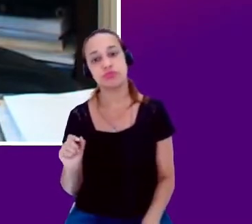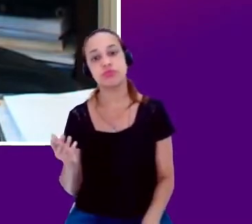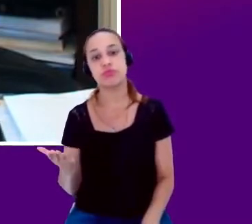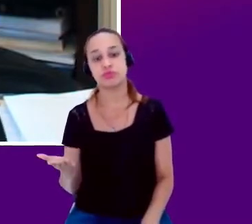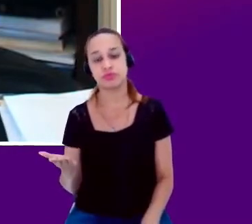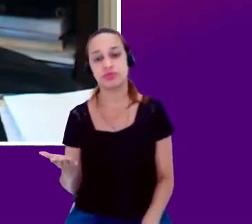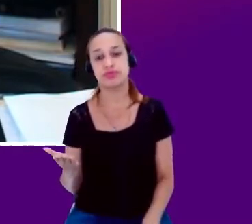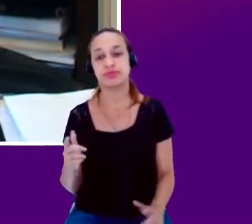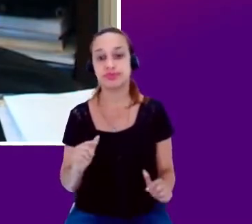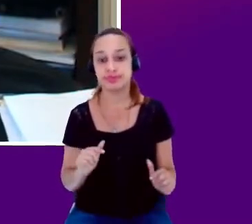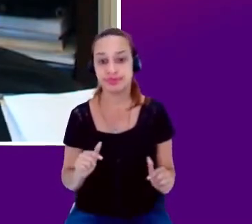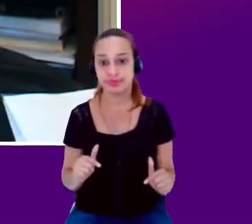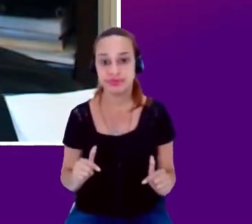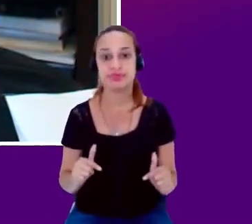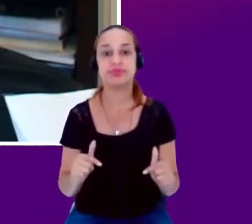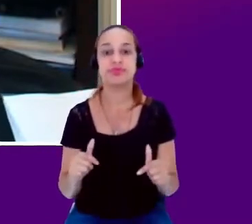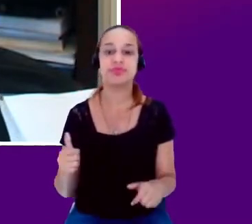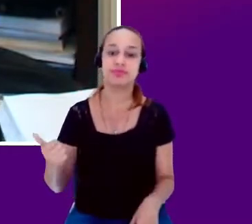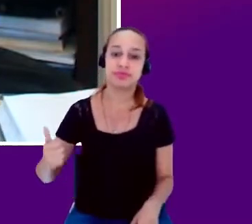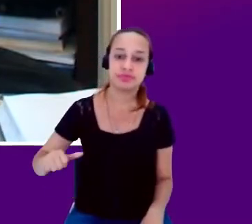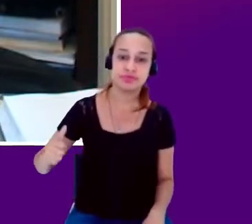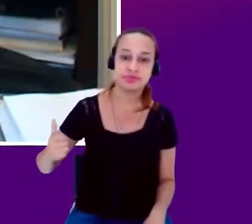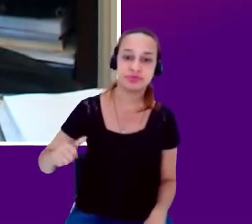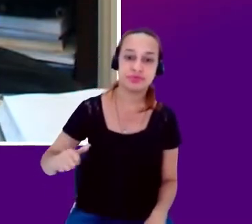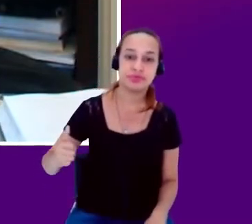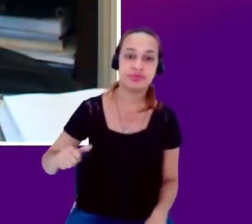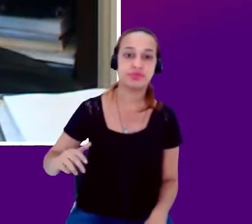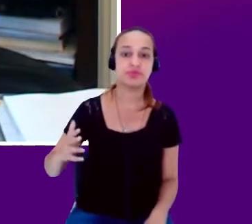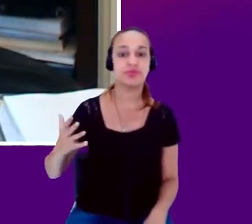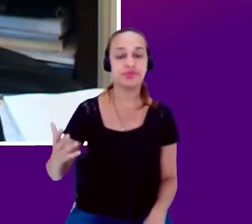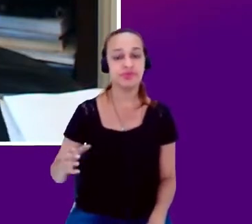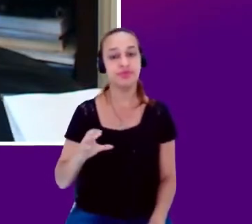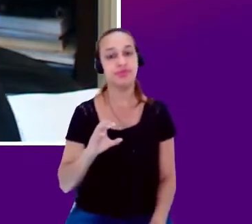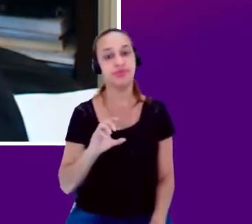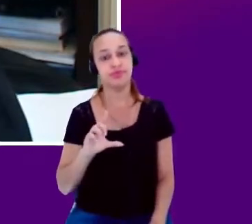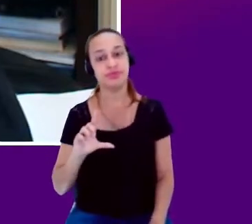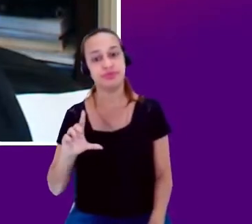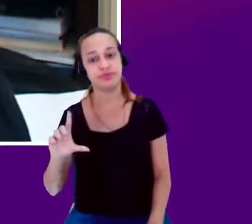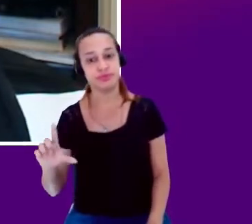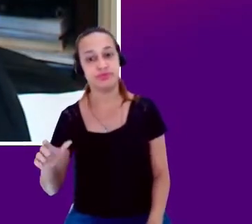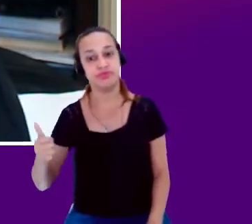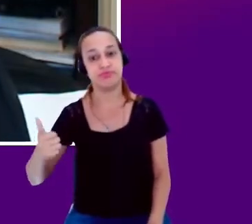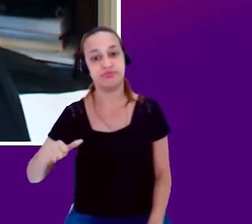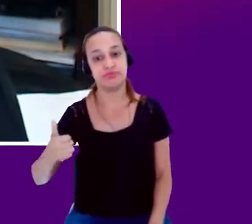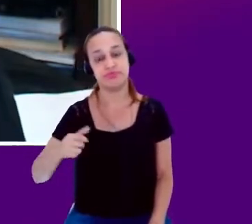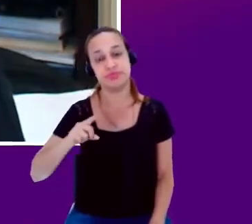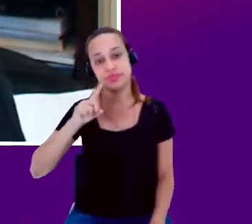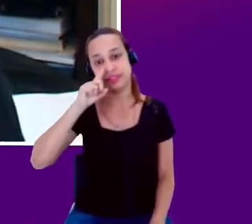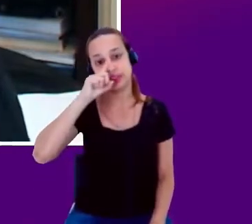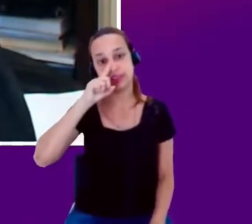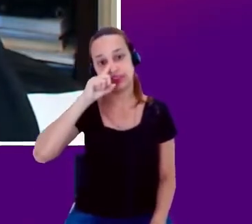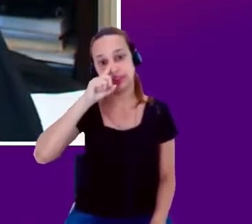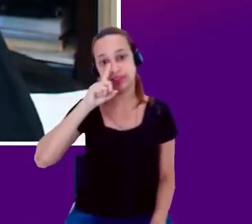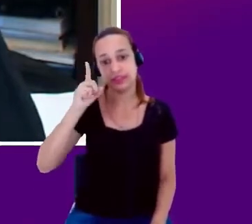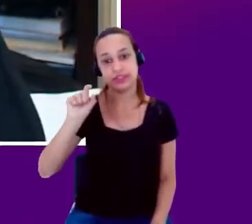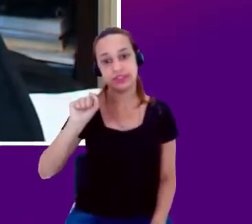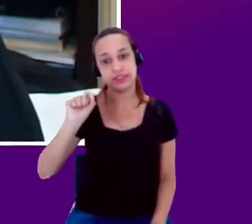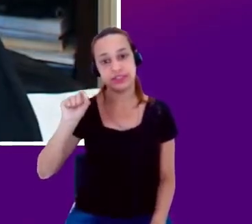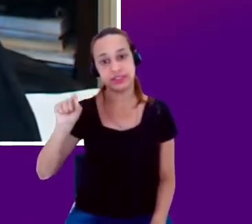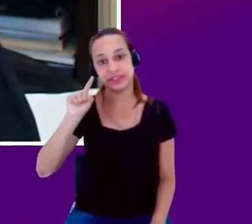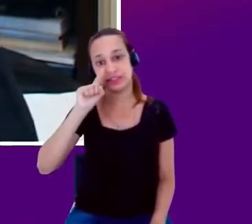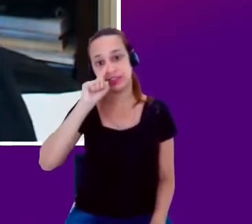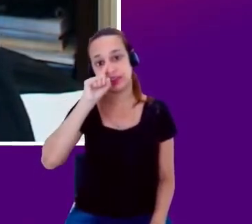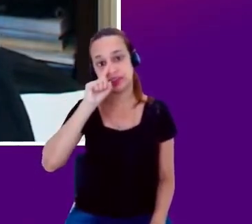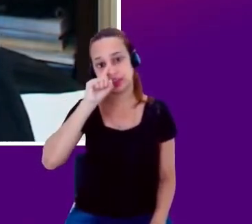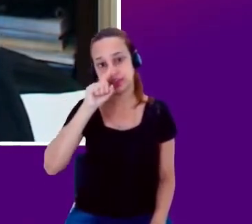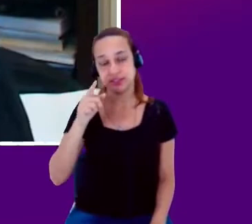delicada, né? De avaliação, de aferição, de classificação, de avaliação de risco, né? De precificação do risco,